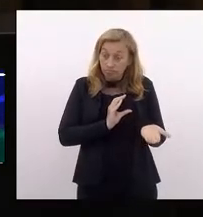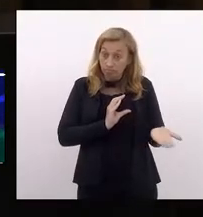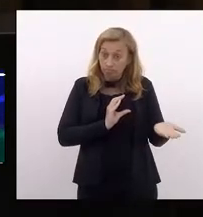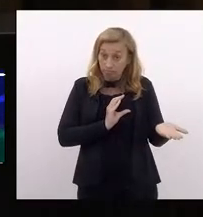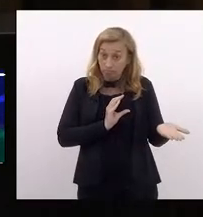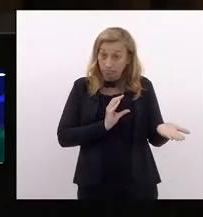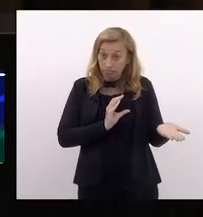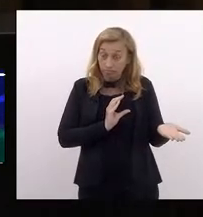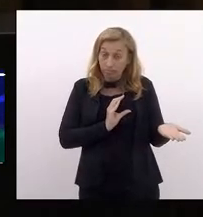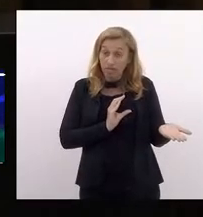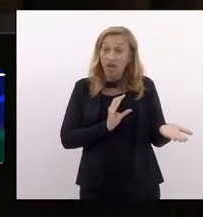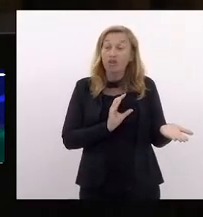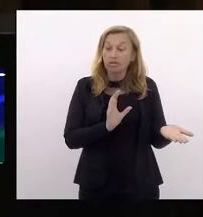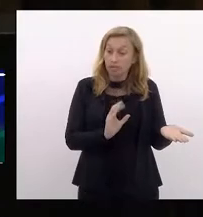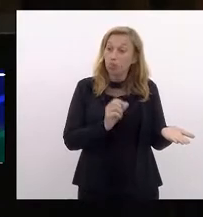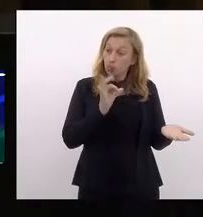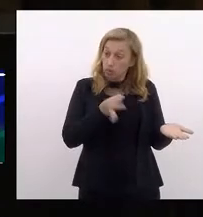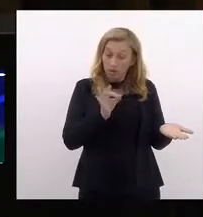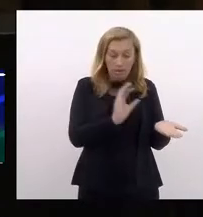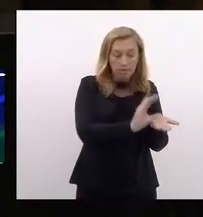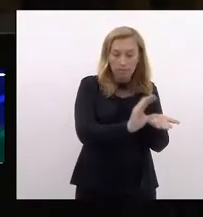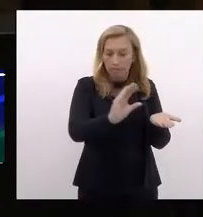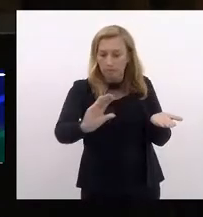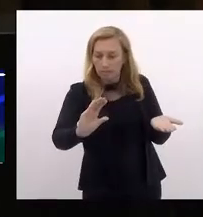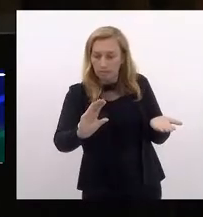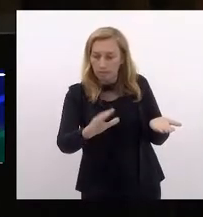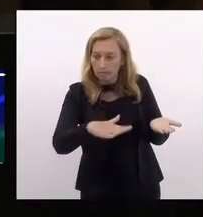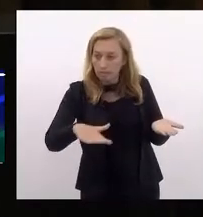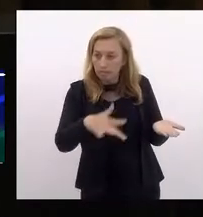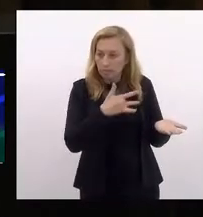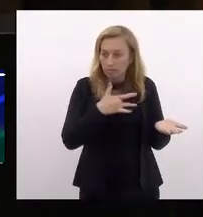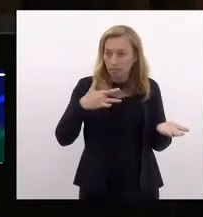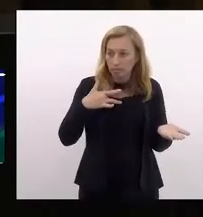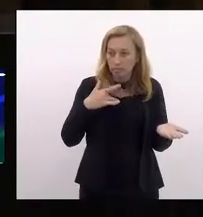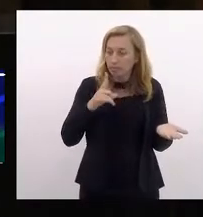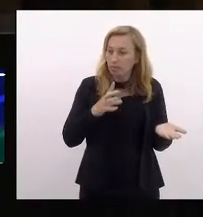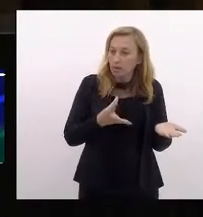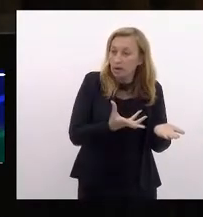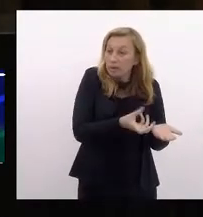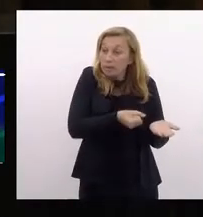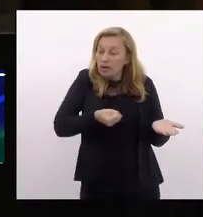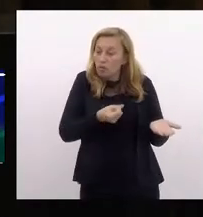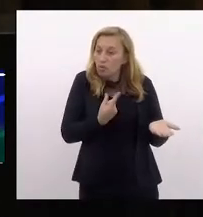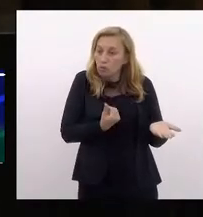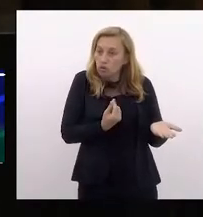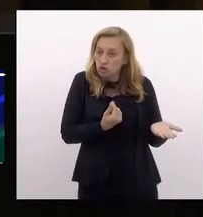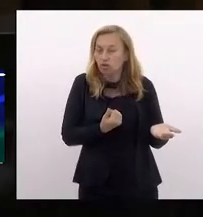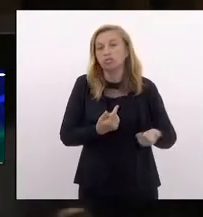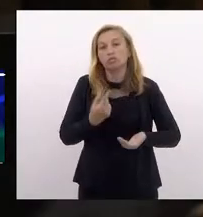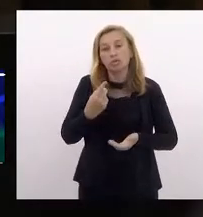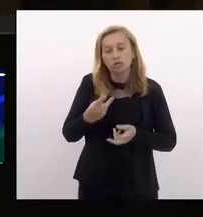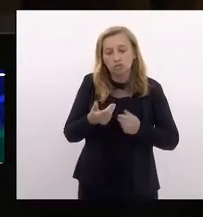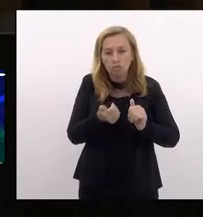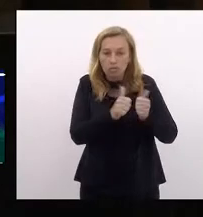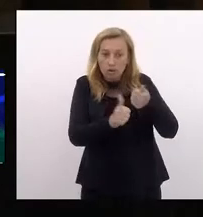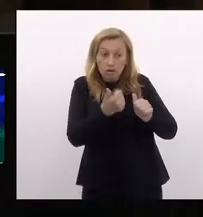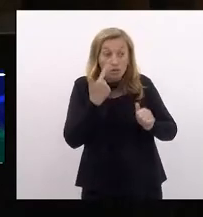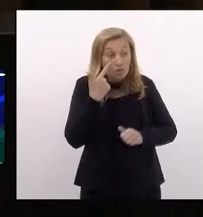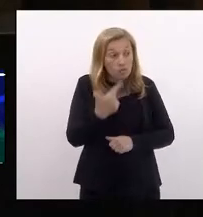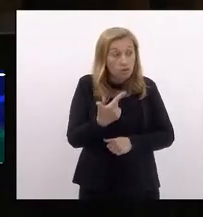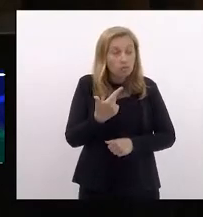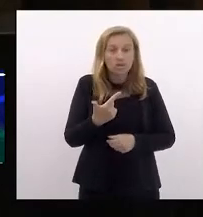a gente acompanhou e essa casa acompanhou de maneira qualificada e responsável com